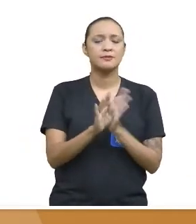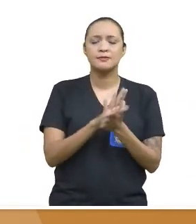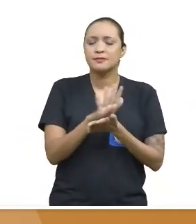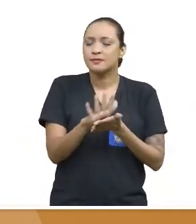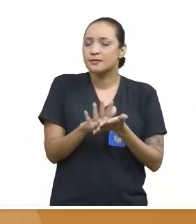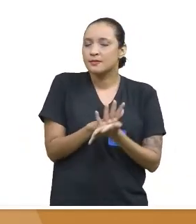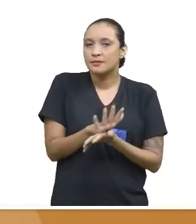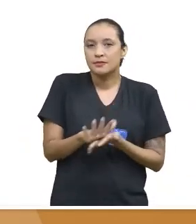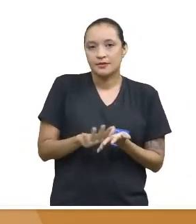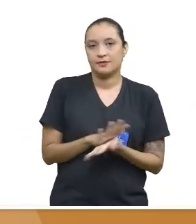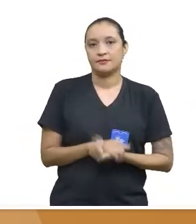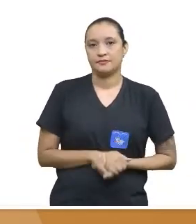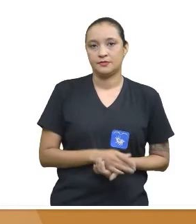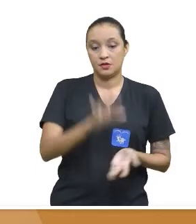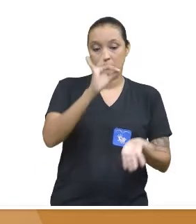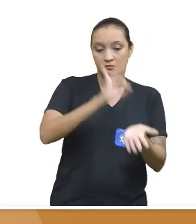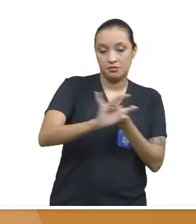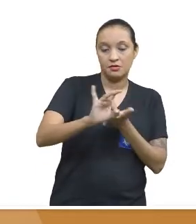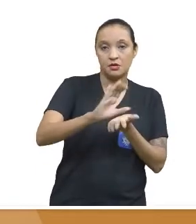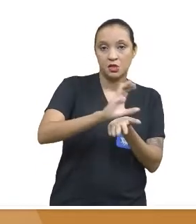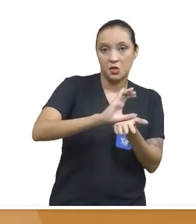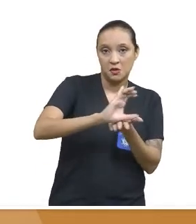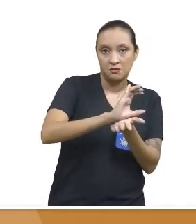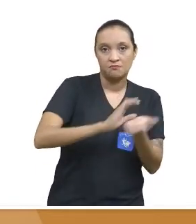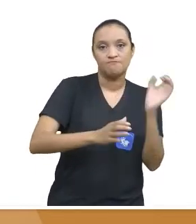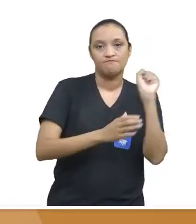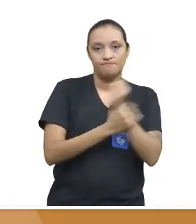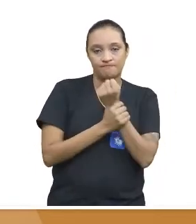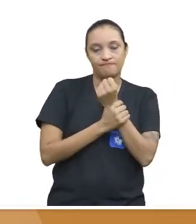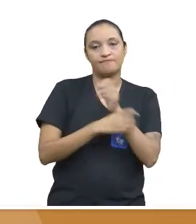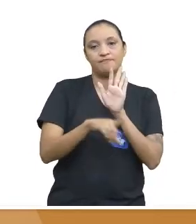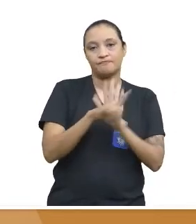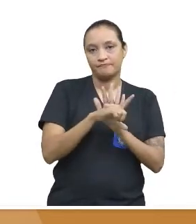atos institucionais agora estão assistidos pela lei.